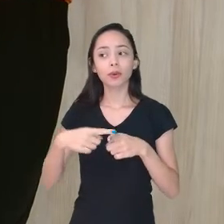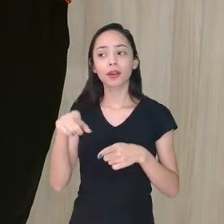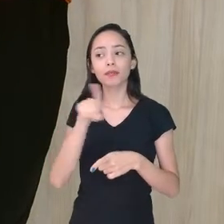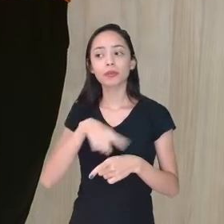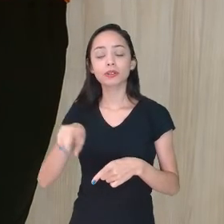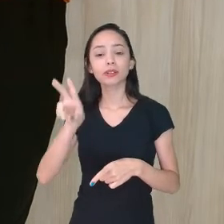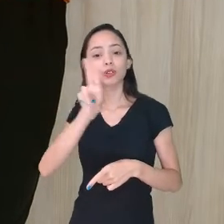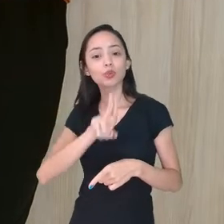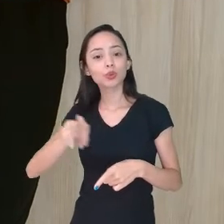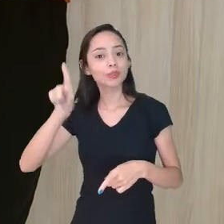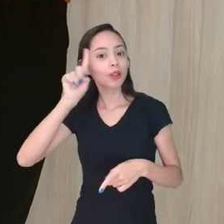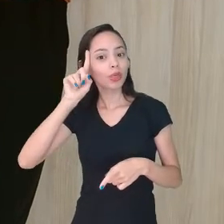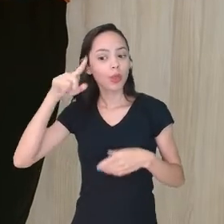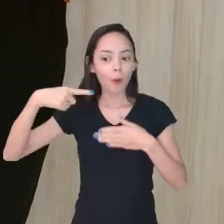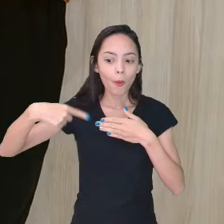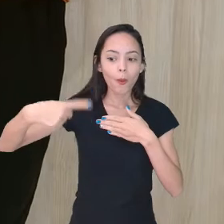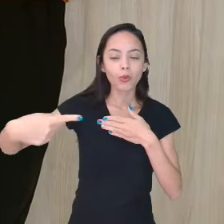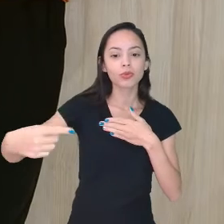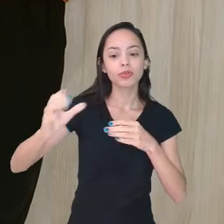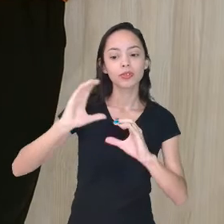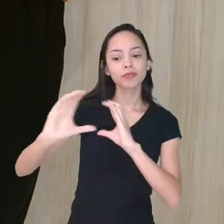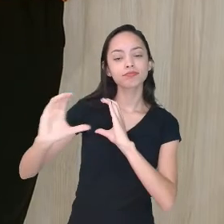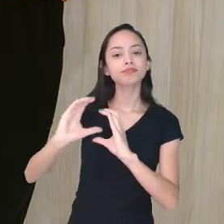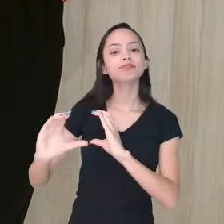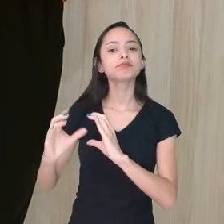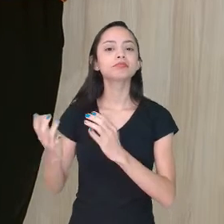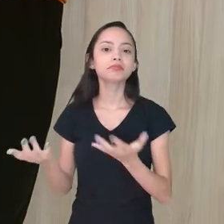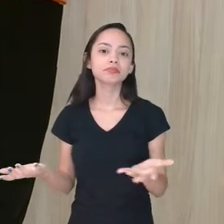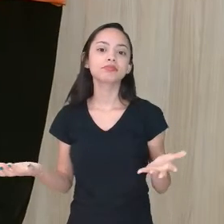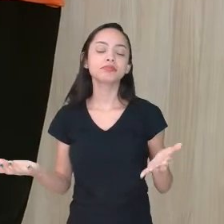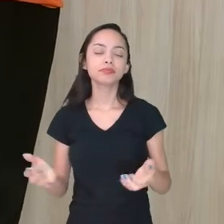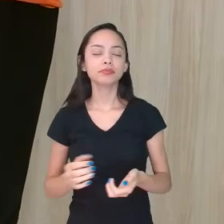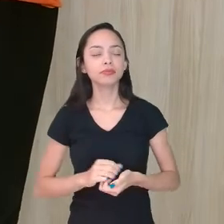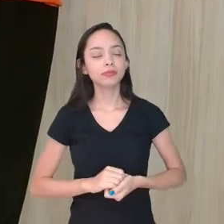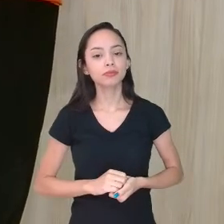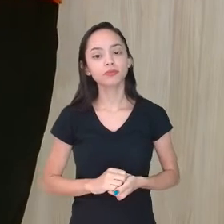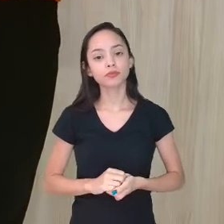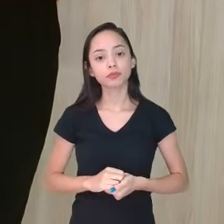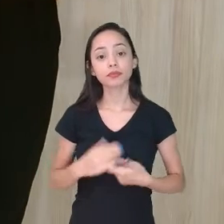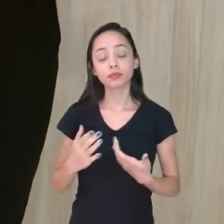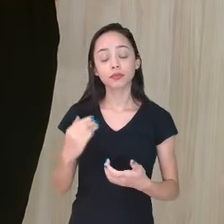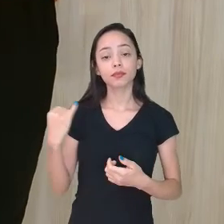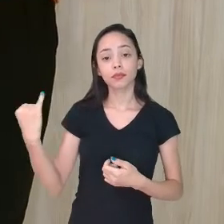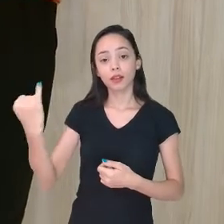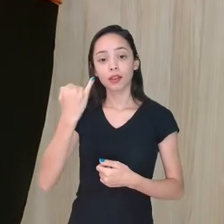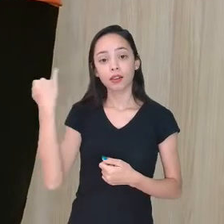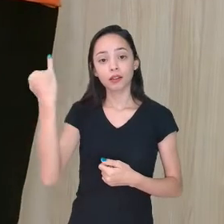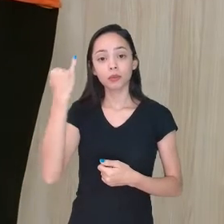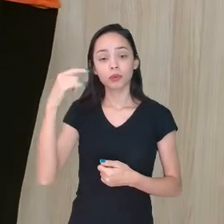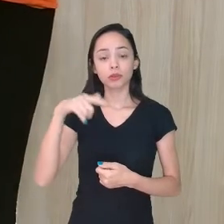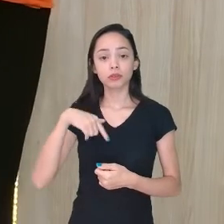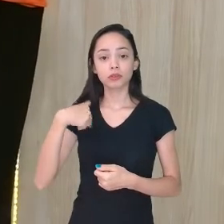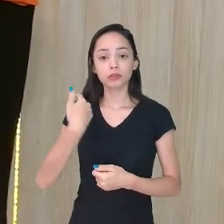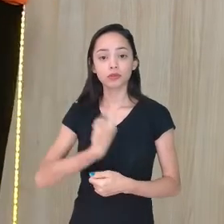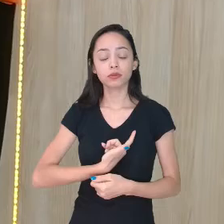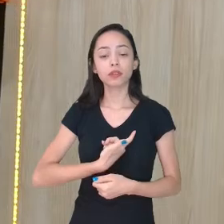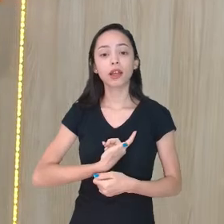dia. A gente se comunica todos os dias, né? Então, é importante que a